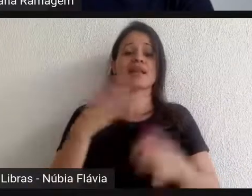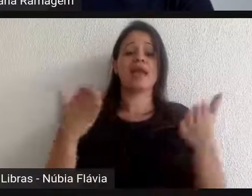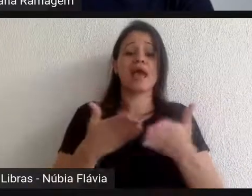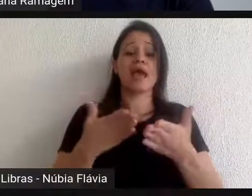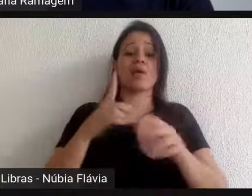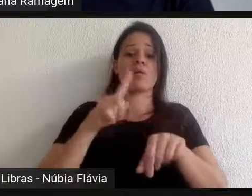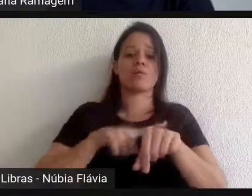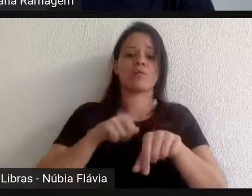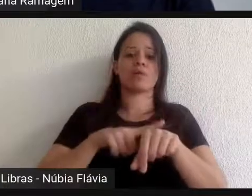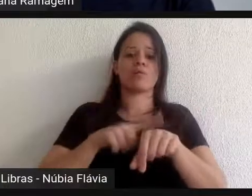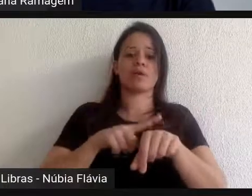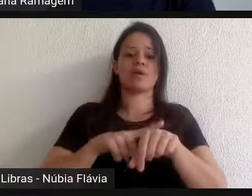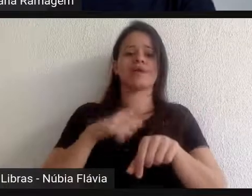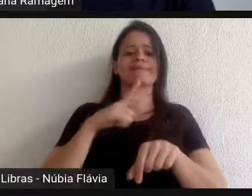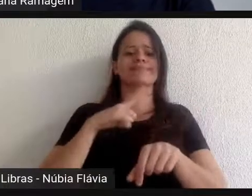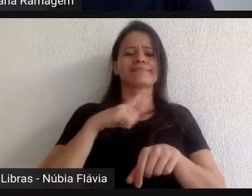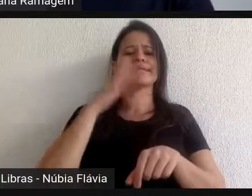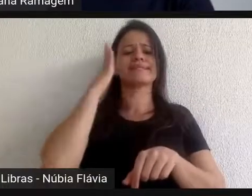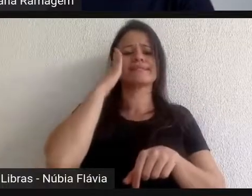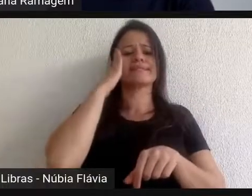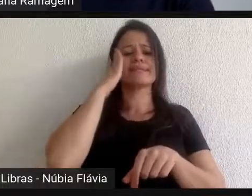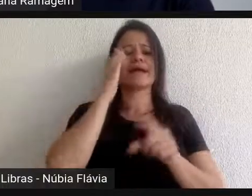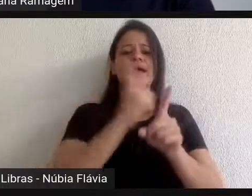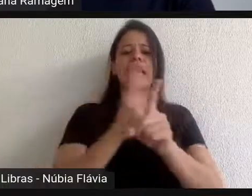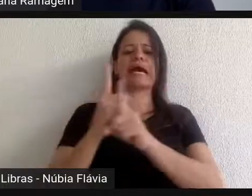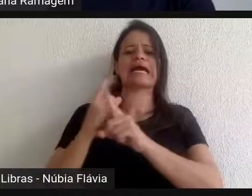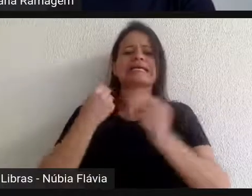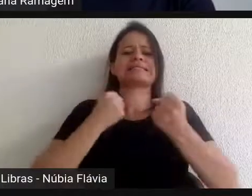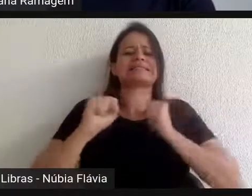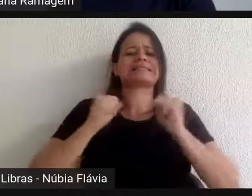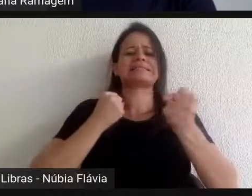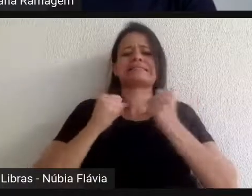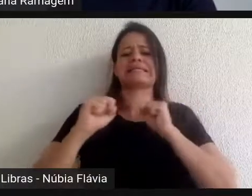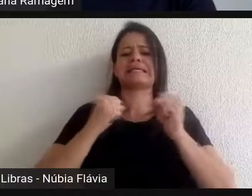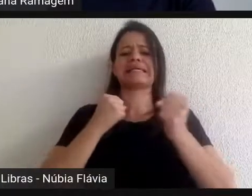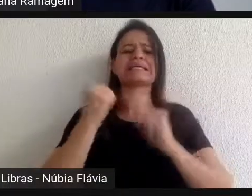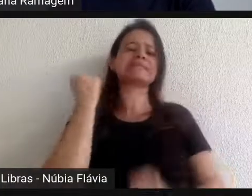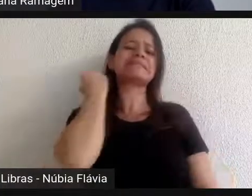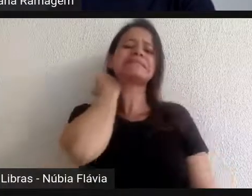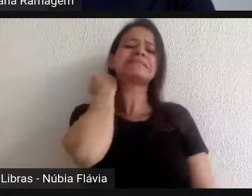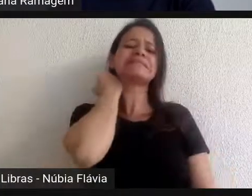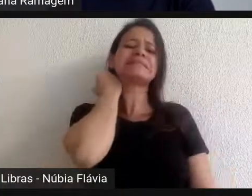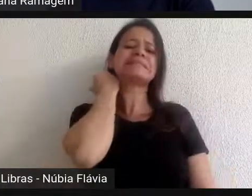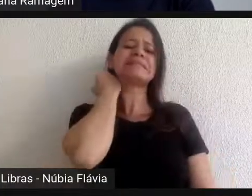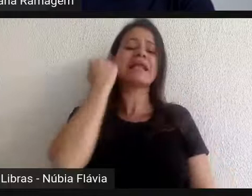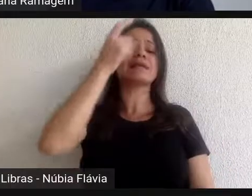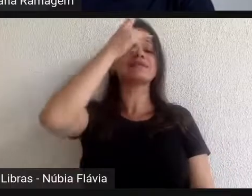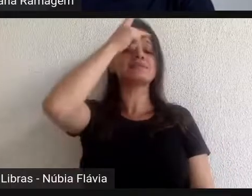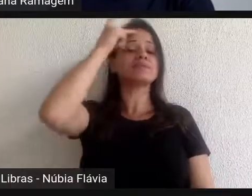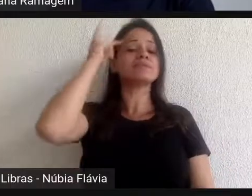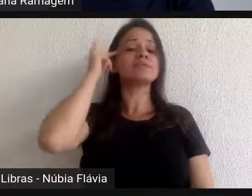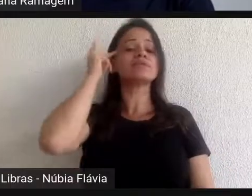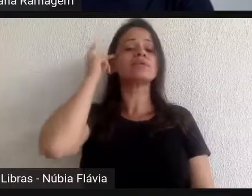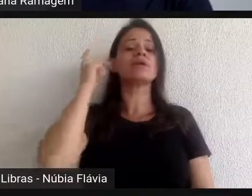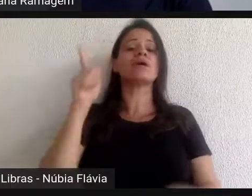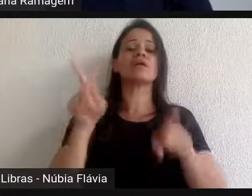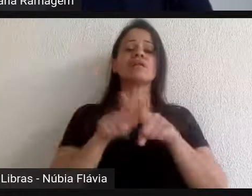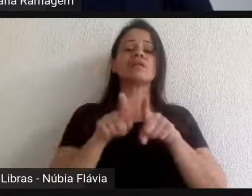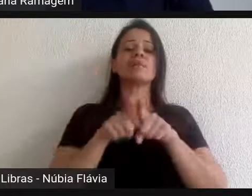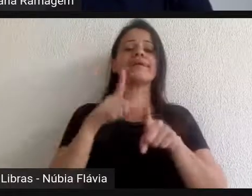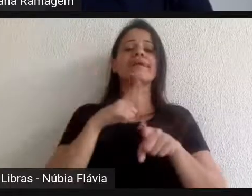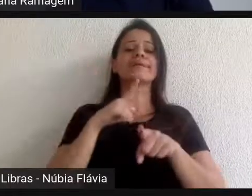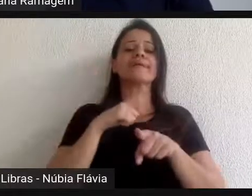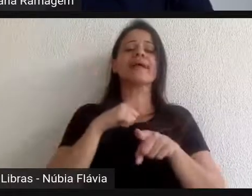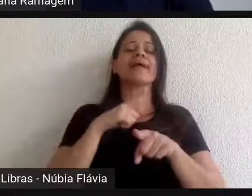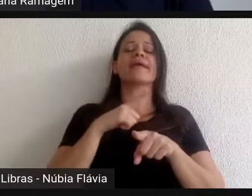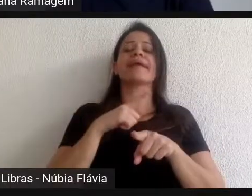momento, não são raros os casos, né, de ansiedade, de estresse, e as pessoas acabam descontando